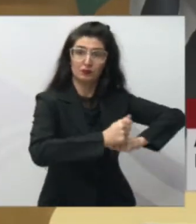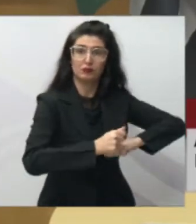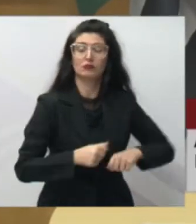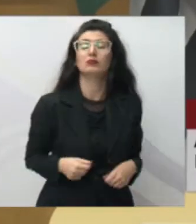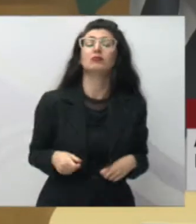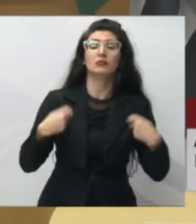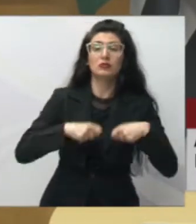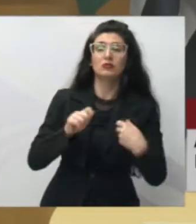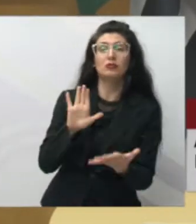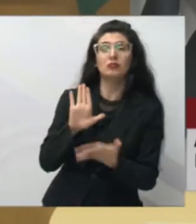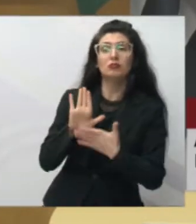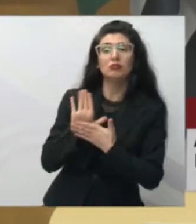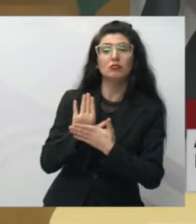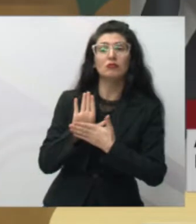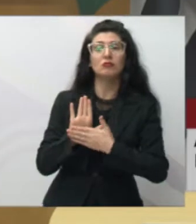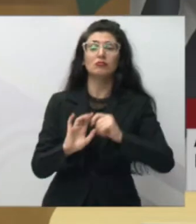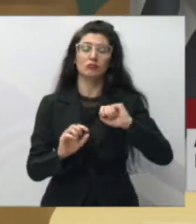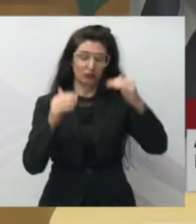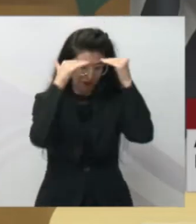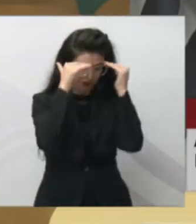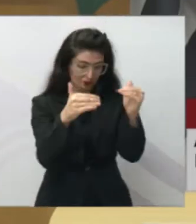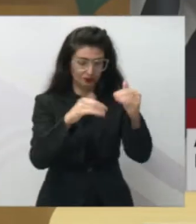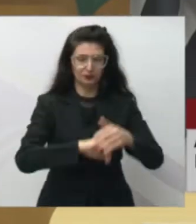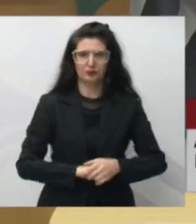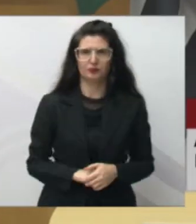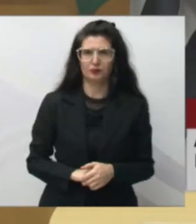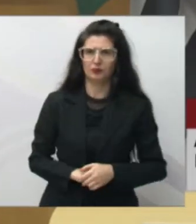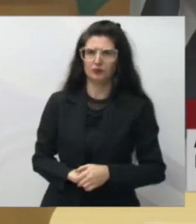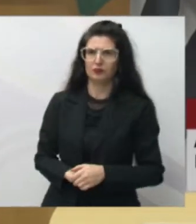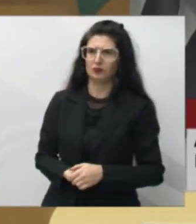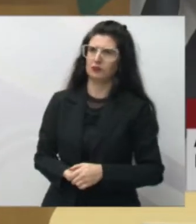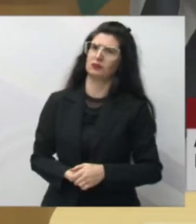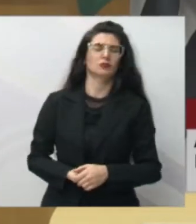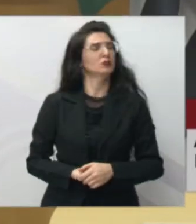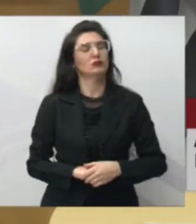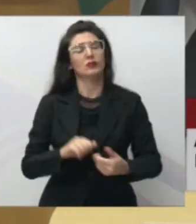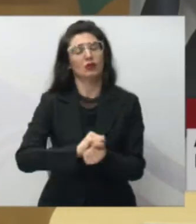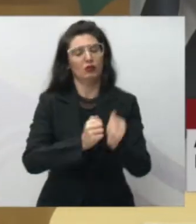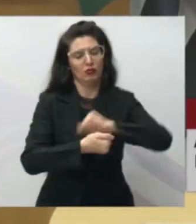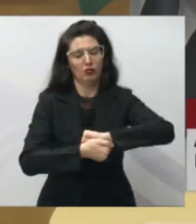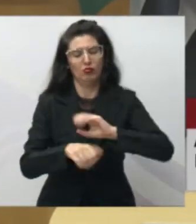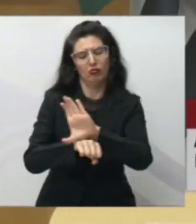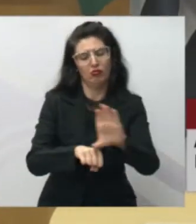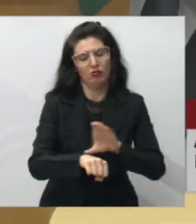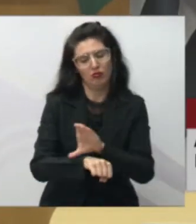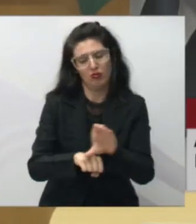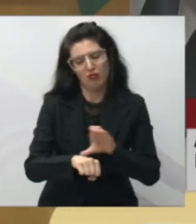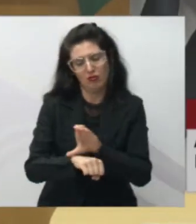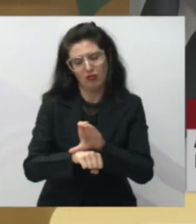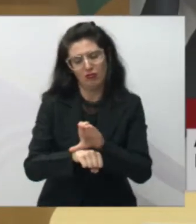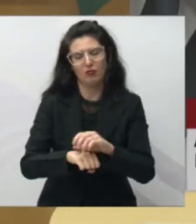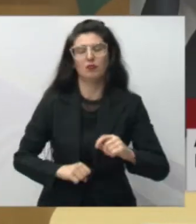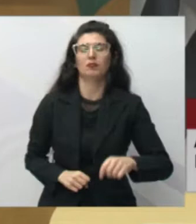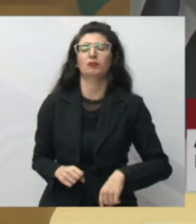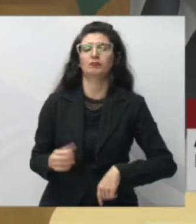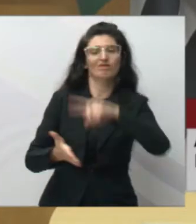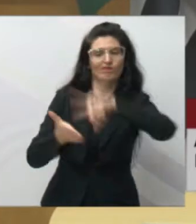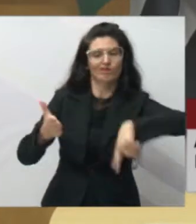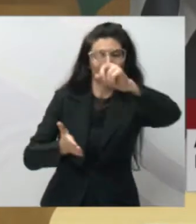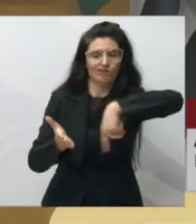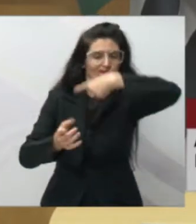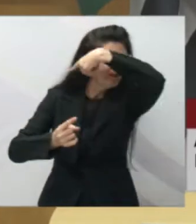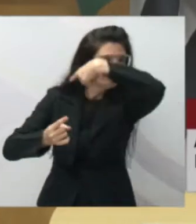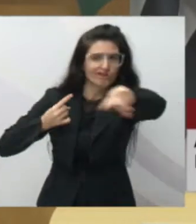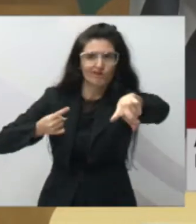e também objetivando a adequação constitucional sobre a matéria, promovemos a revogação dos